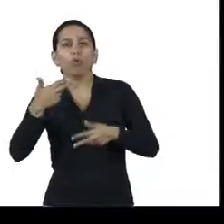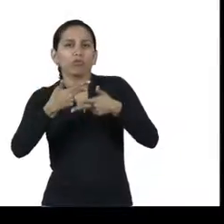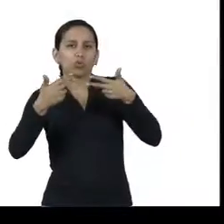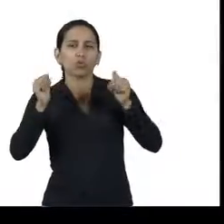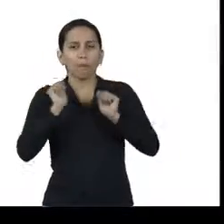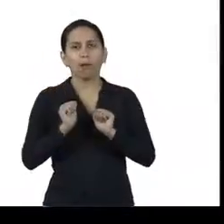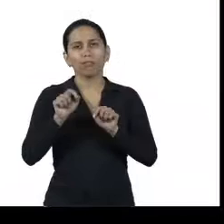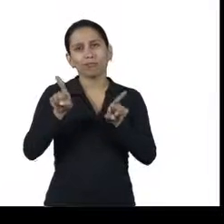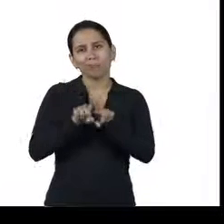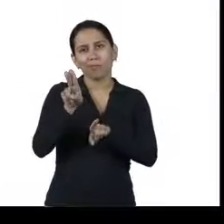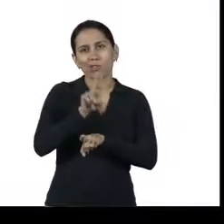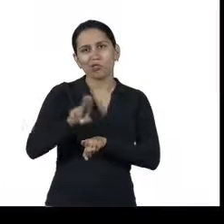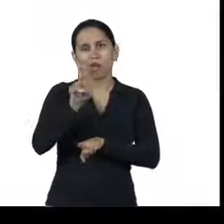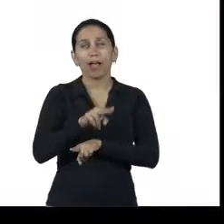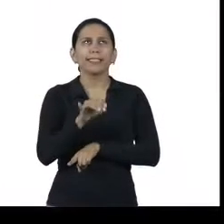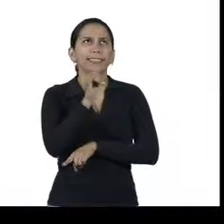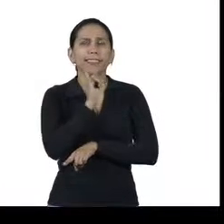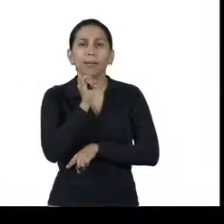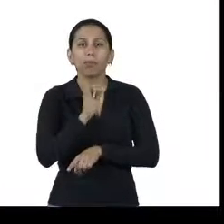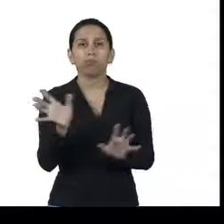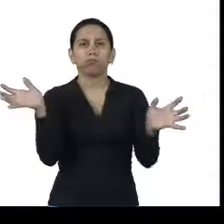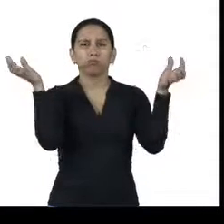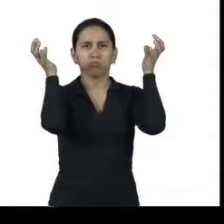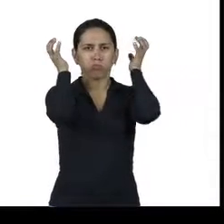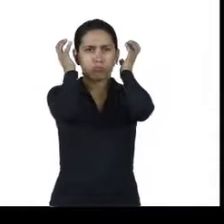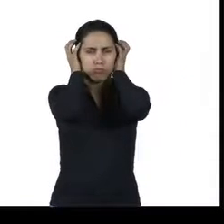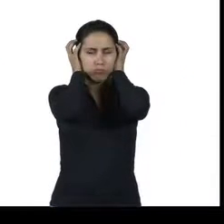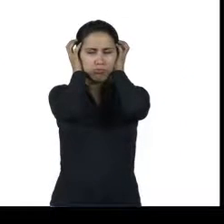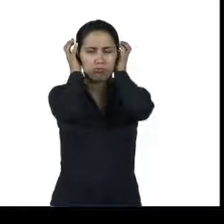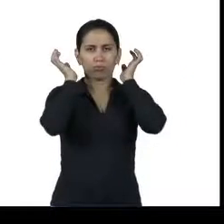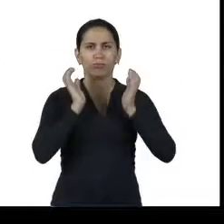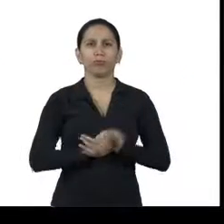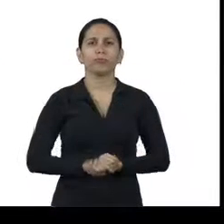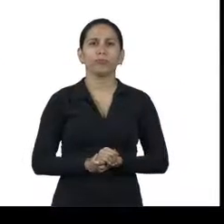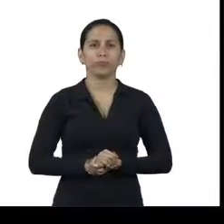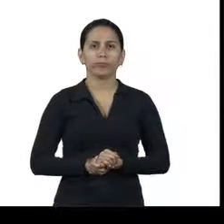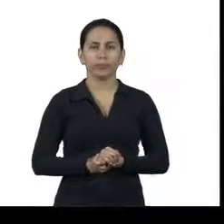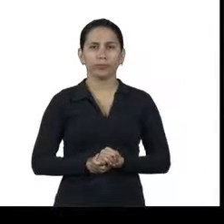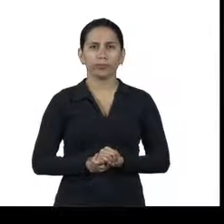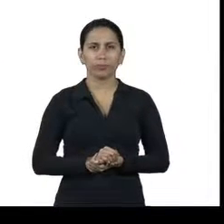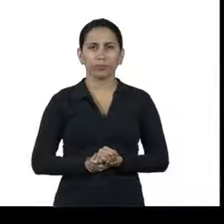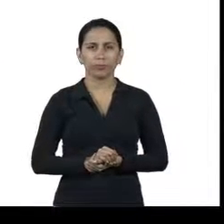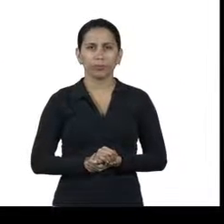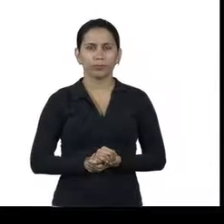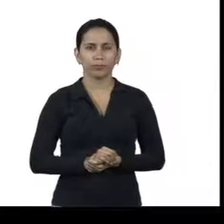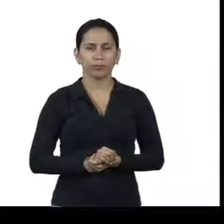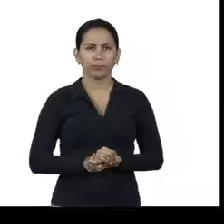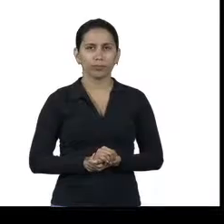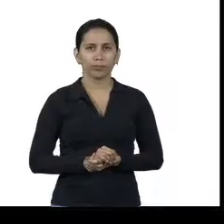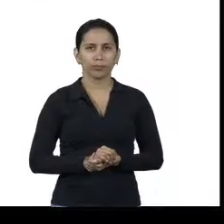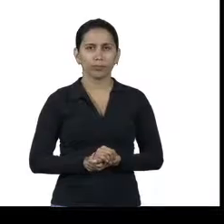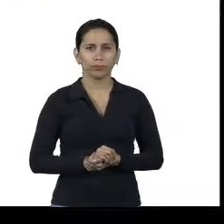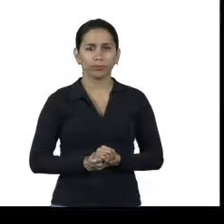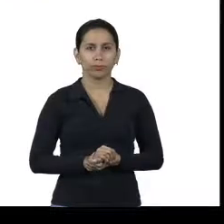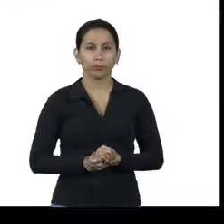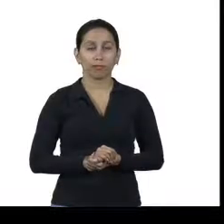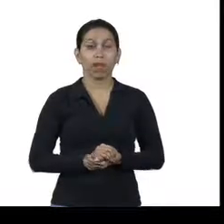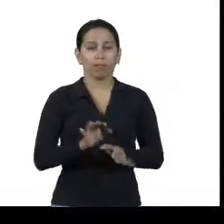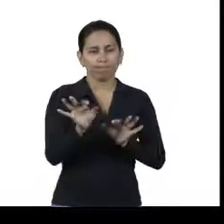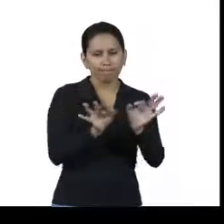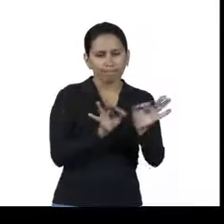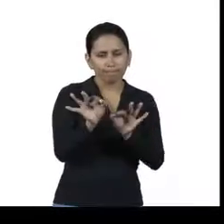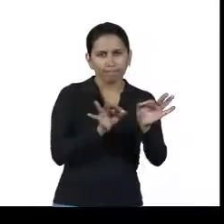como o uso de protetor auricular. Protetores externos. Na tela de transição, o título. Medidas de proteção coletiva.